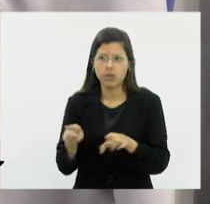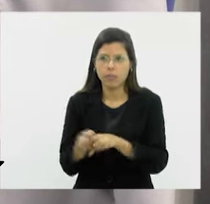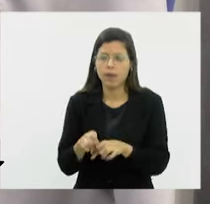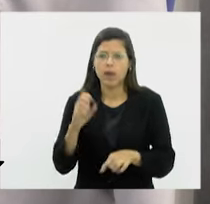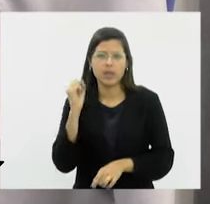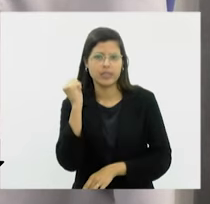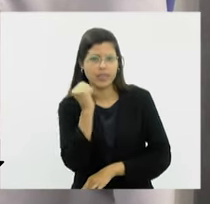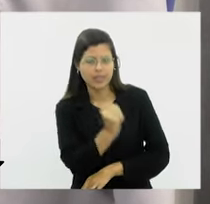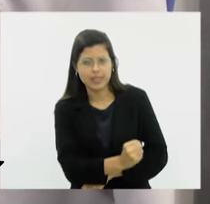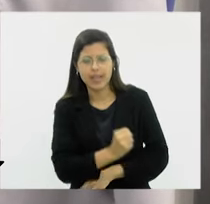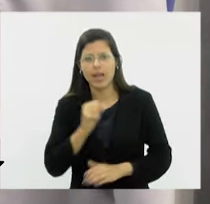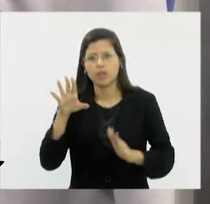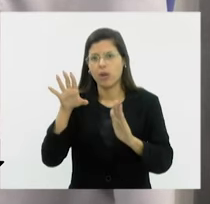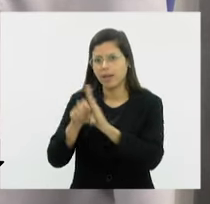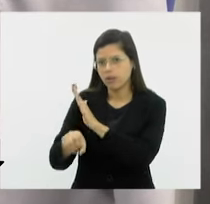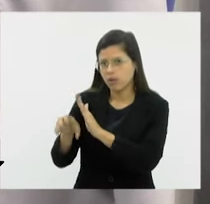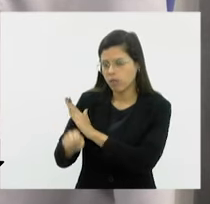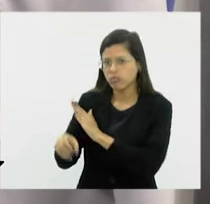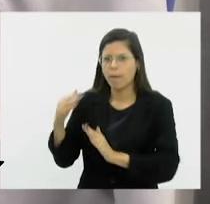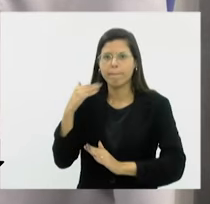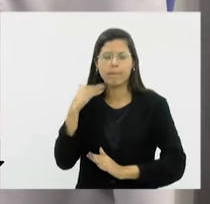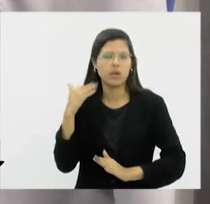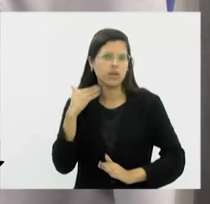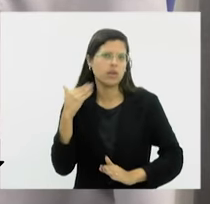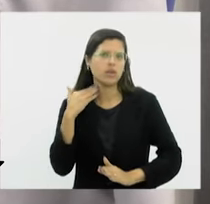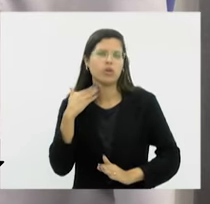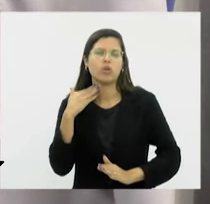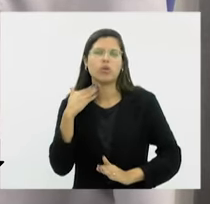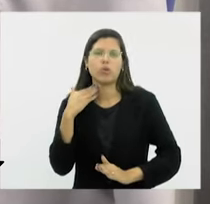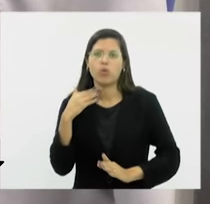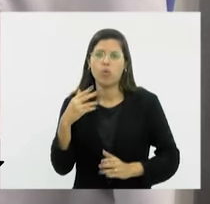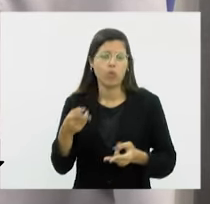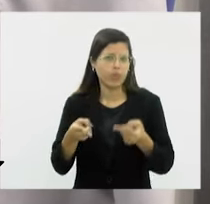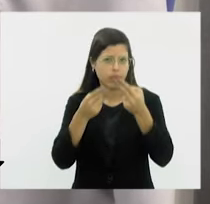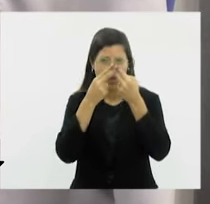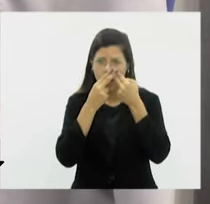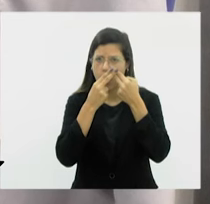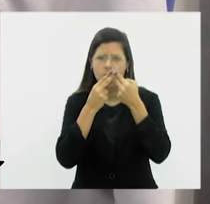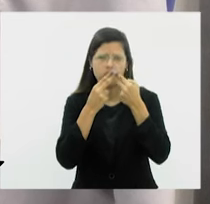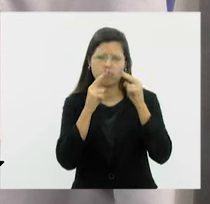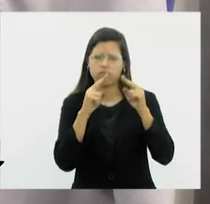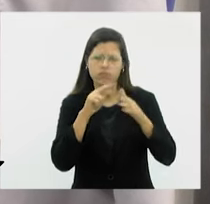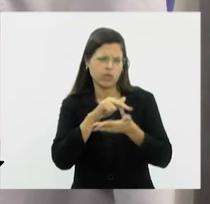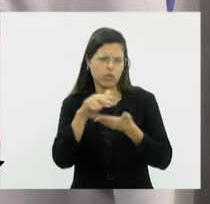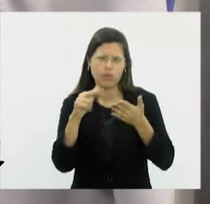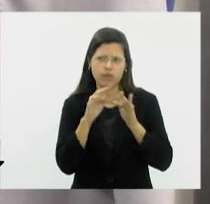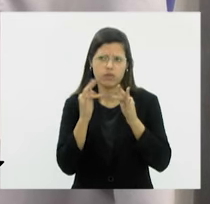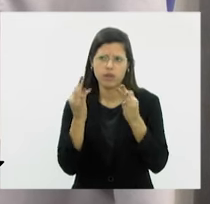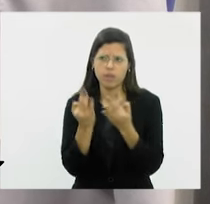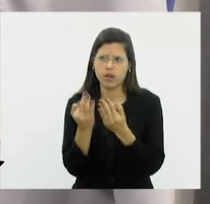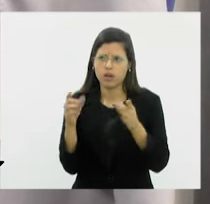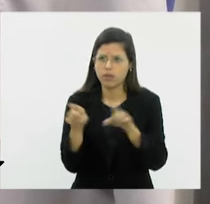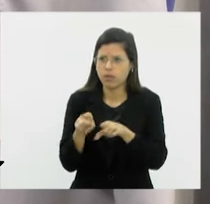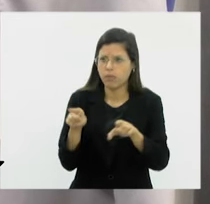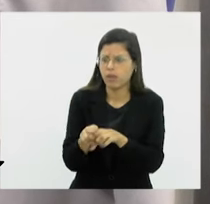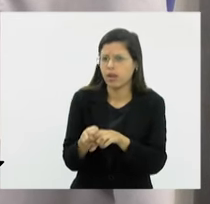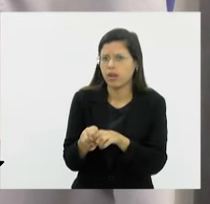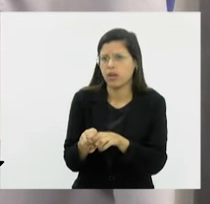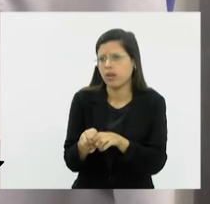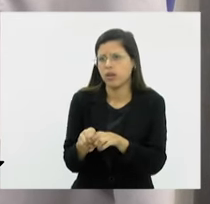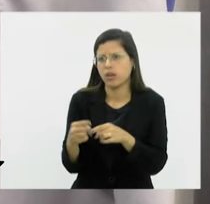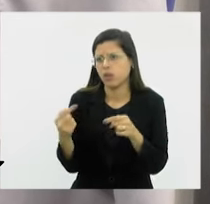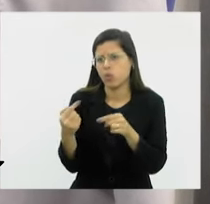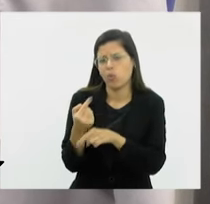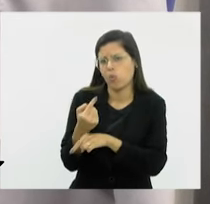assalto a bancos, sequestros, traumas e justiçamento feito a inúmeras famílias também que não se coadunavam com o pensamento de